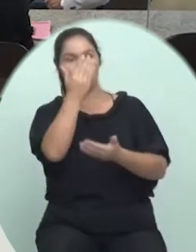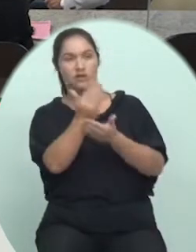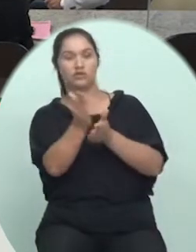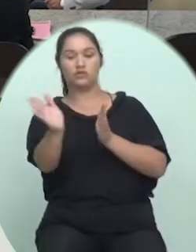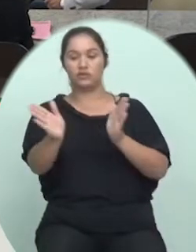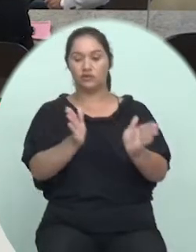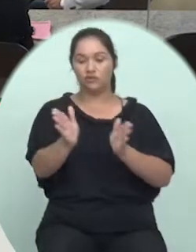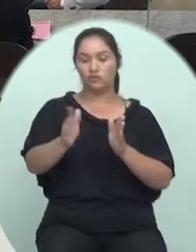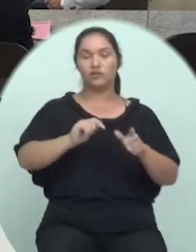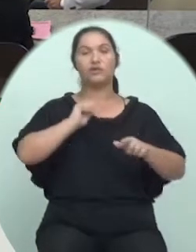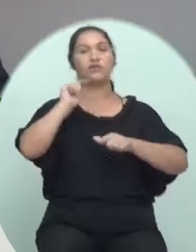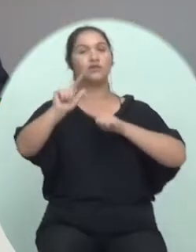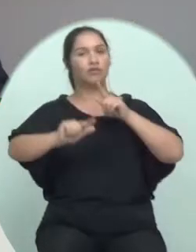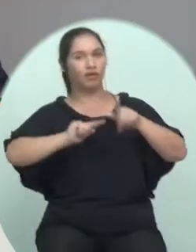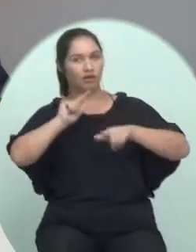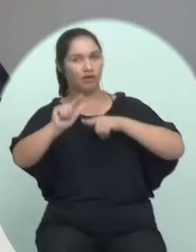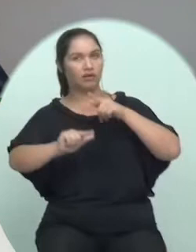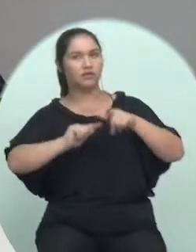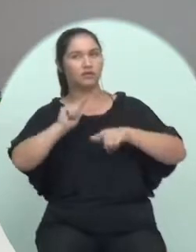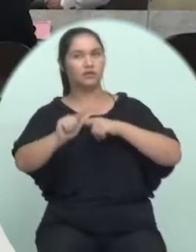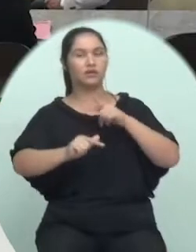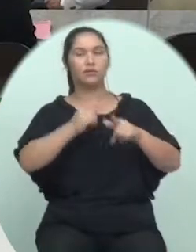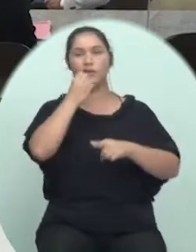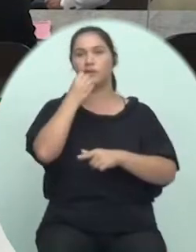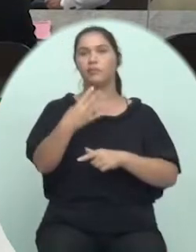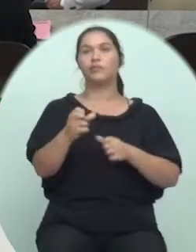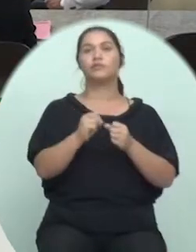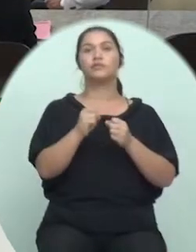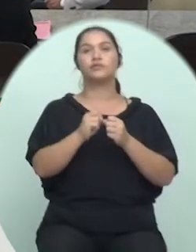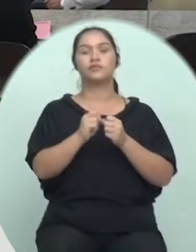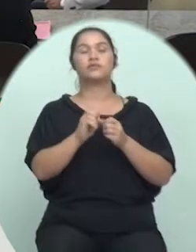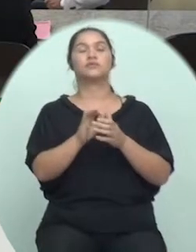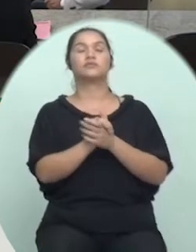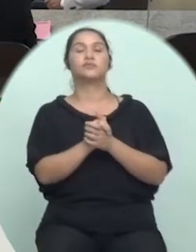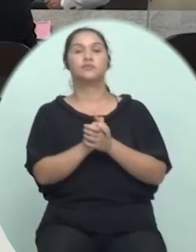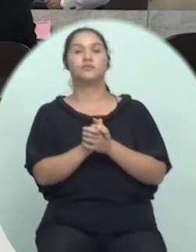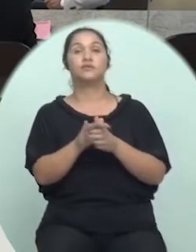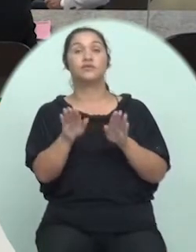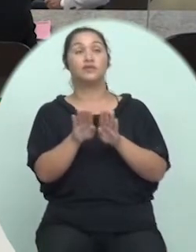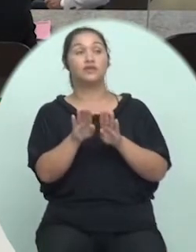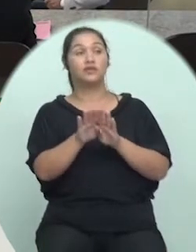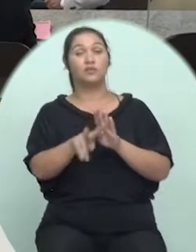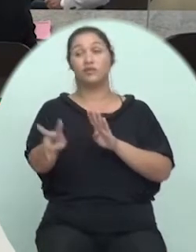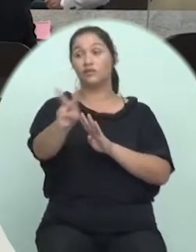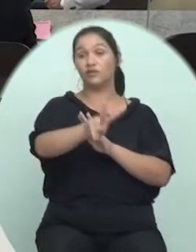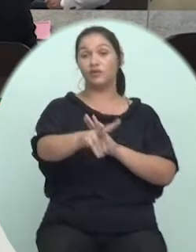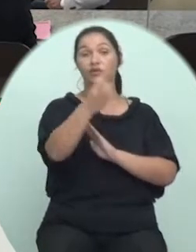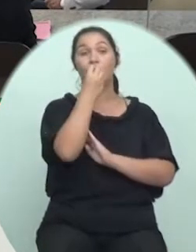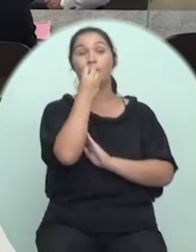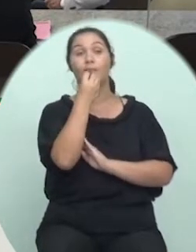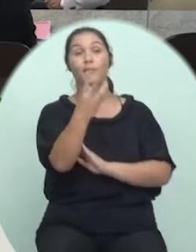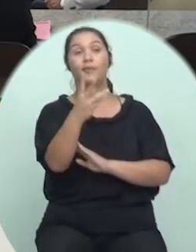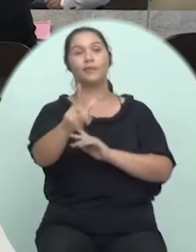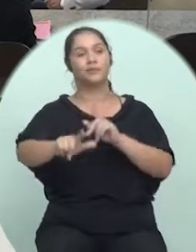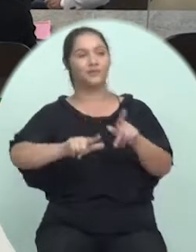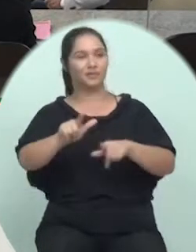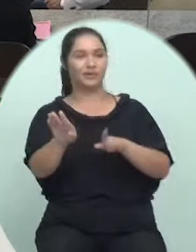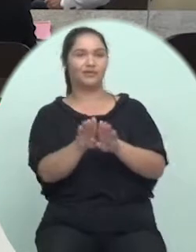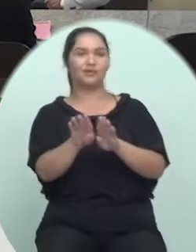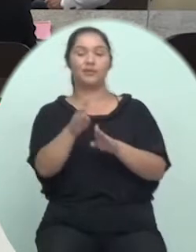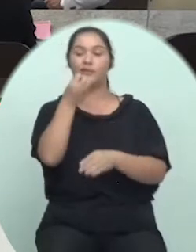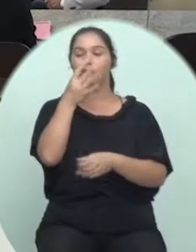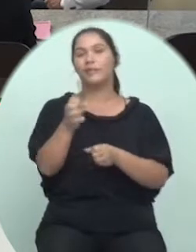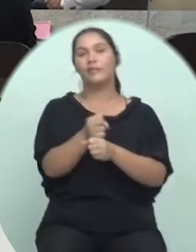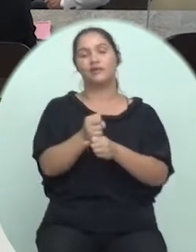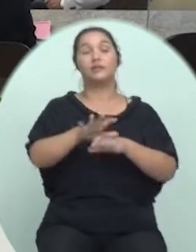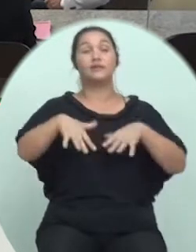período, esteja conduzindo aqui a Câmara de Vereadores. Enfim, a todos os vereadores, uma boa legislatura a todos, né? Bom ano. Bom, eu só